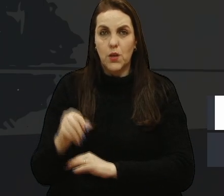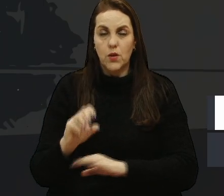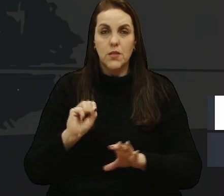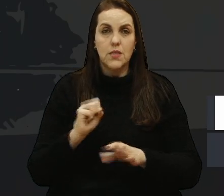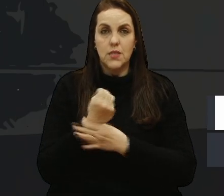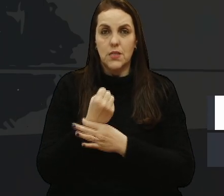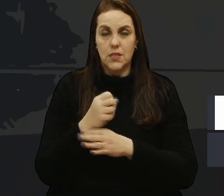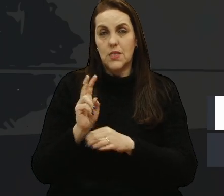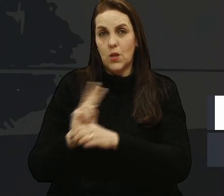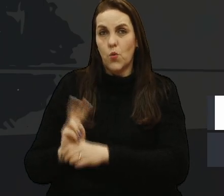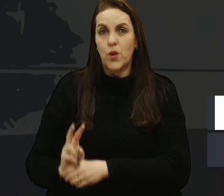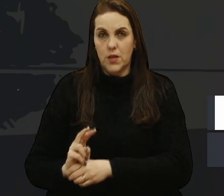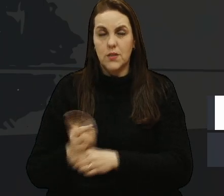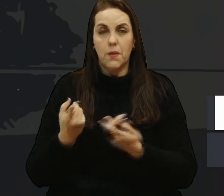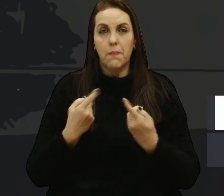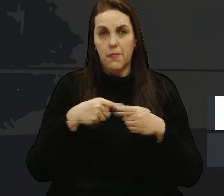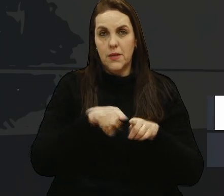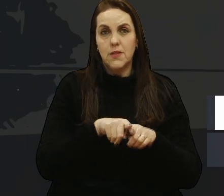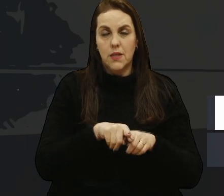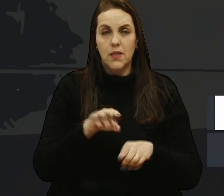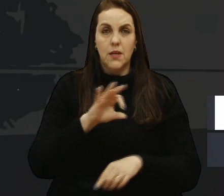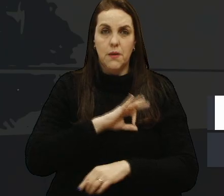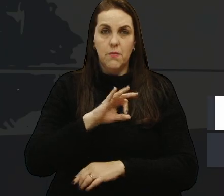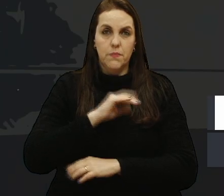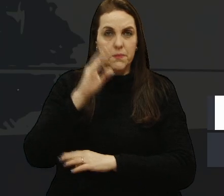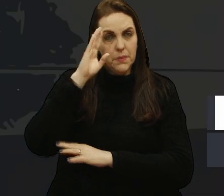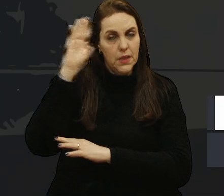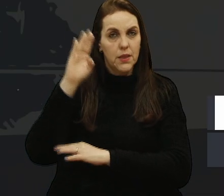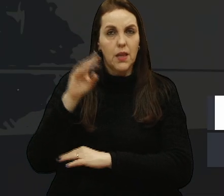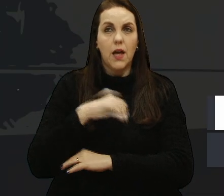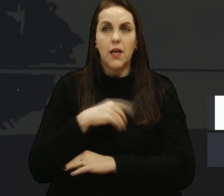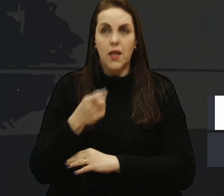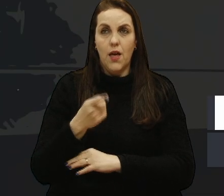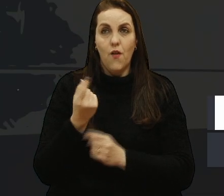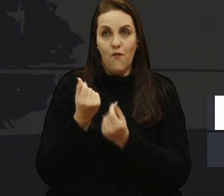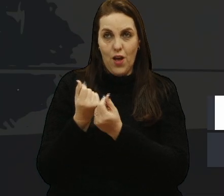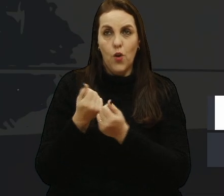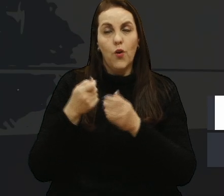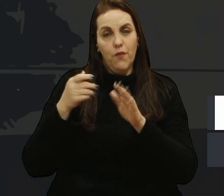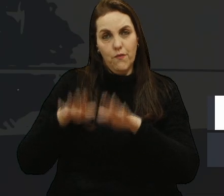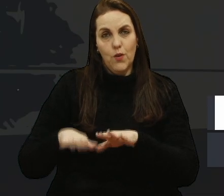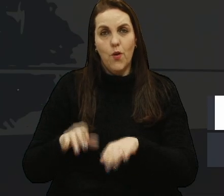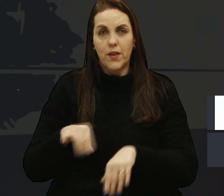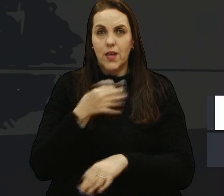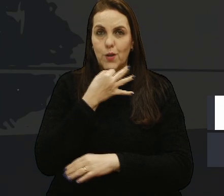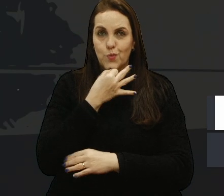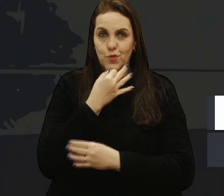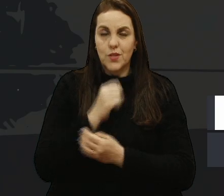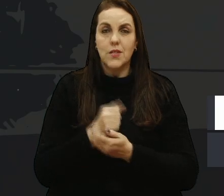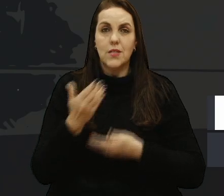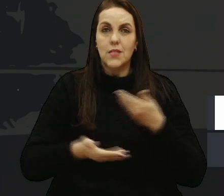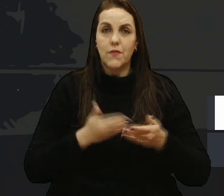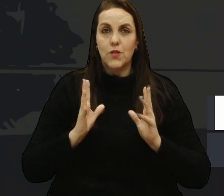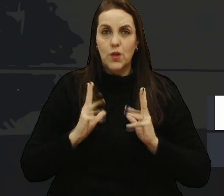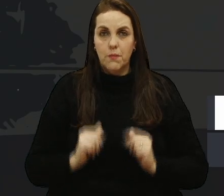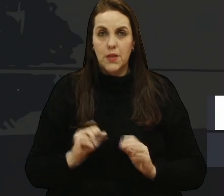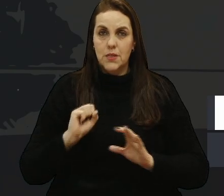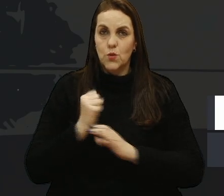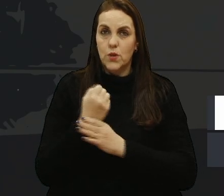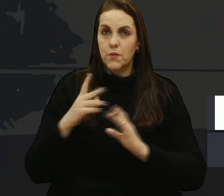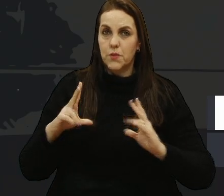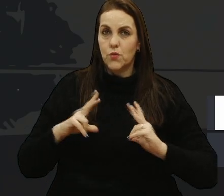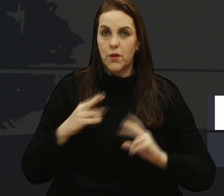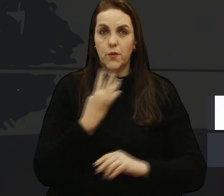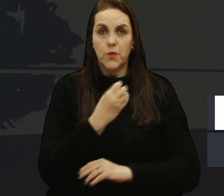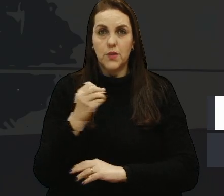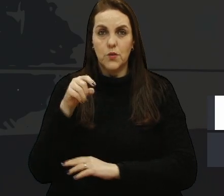evento, convênio com a Brigada Militar 1 milhão e 400, que é esse valor, aquele que eu falei que fica somente para Caxias do Sul, serviço de limpeza e segurança privada 400